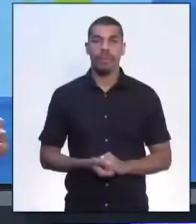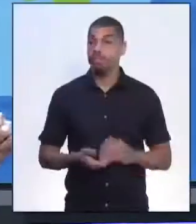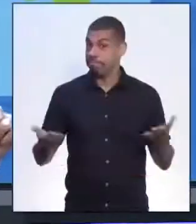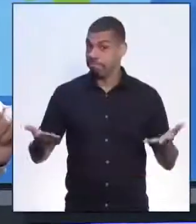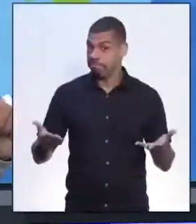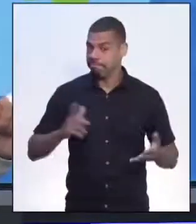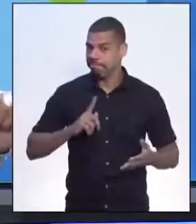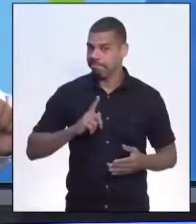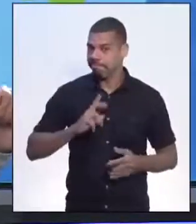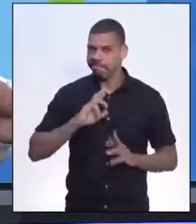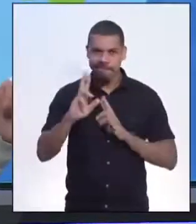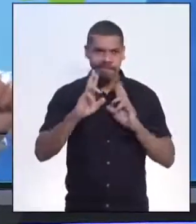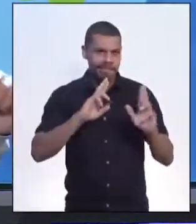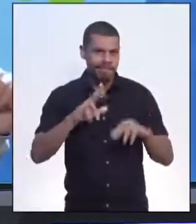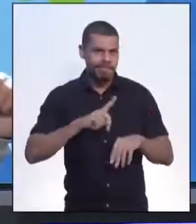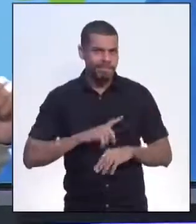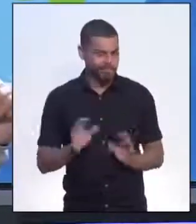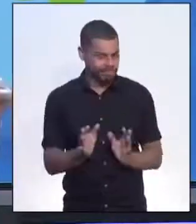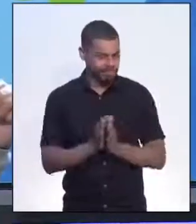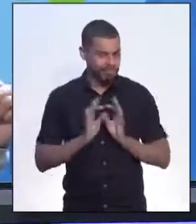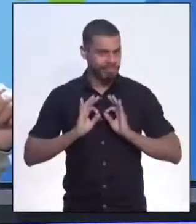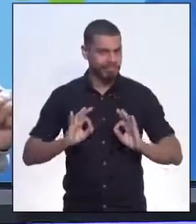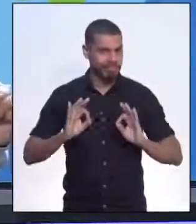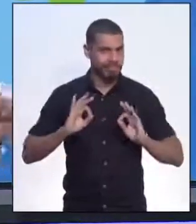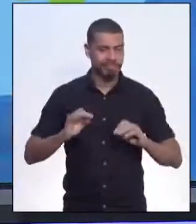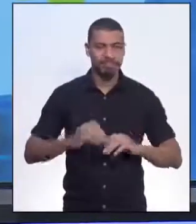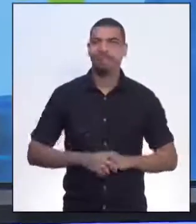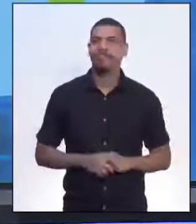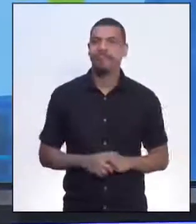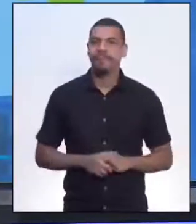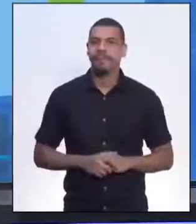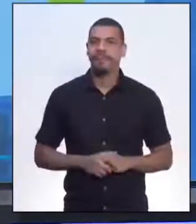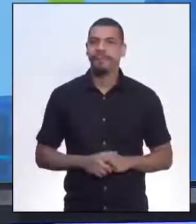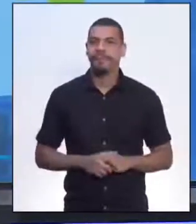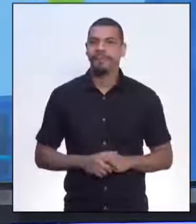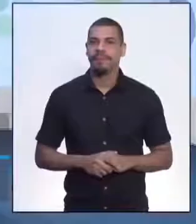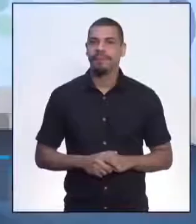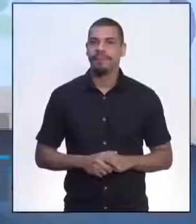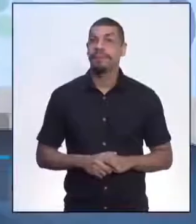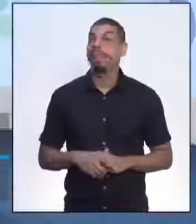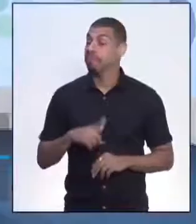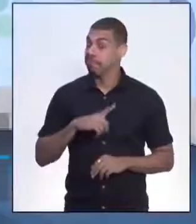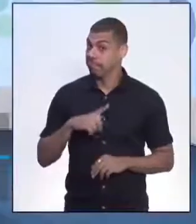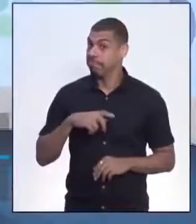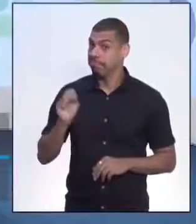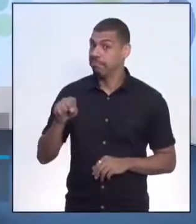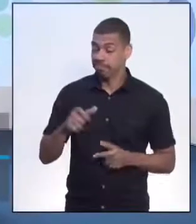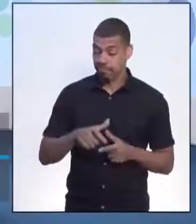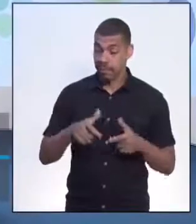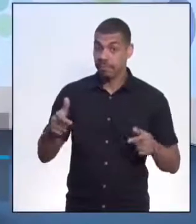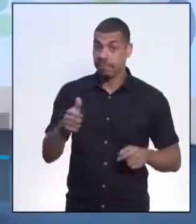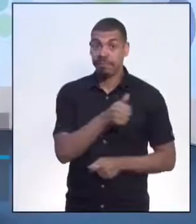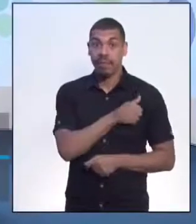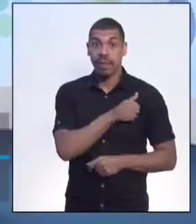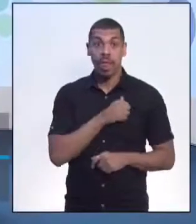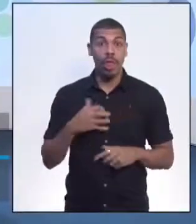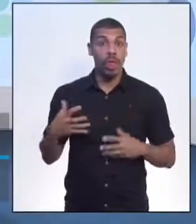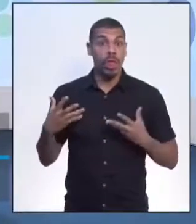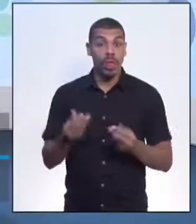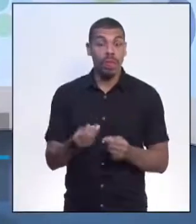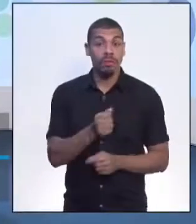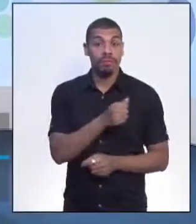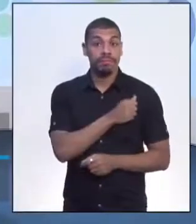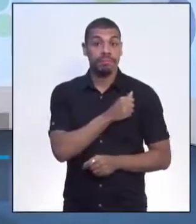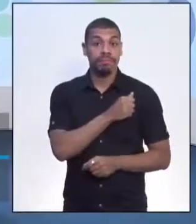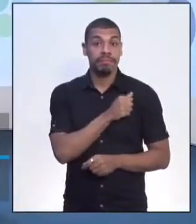Agora eu acho que eles vão ficar the best, vão ficar ótimos. Sim, temos uma unanimidade aqui. Todo mundo respondeu. Não vou